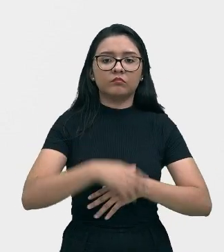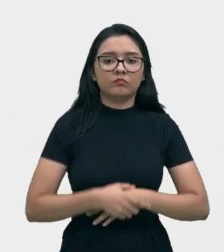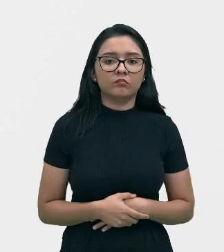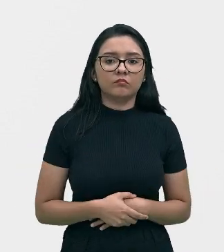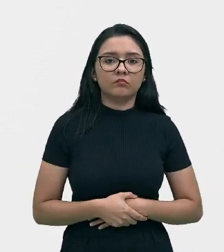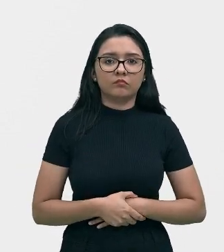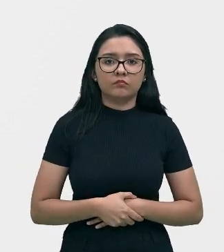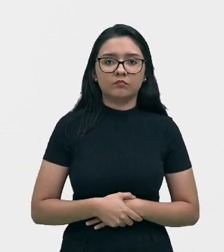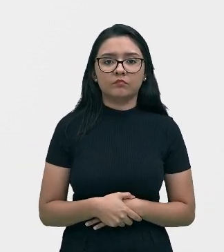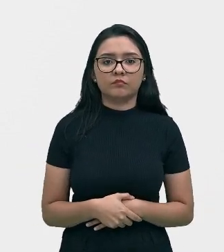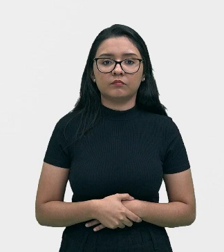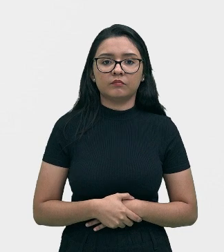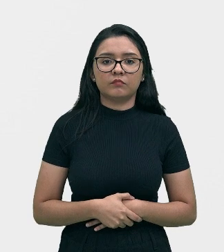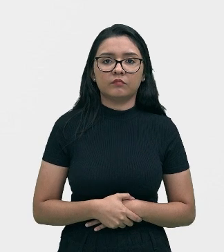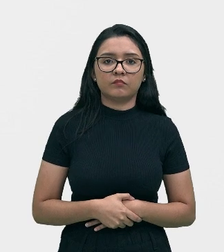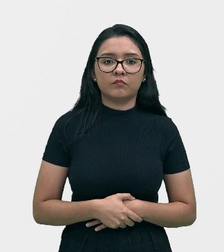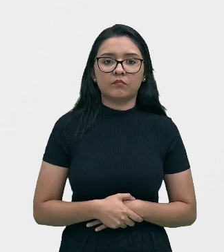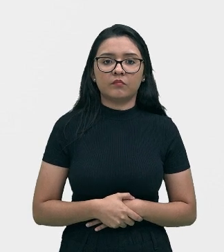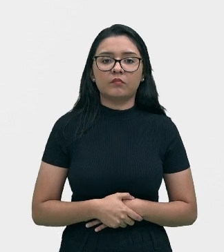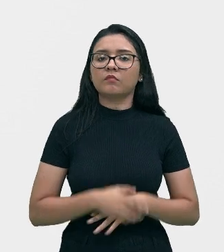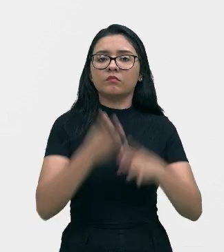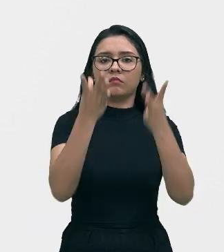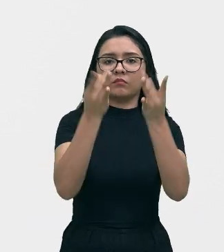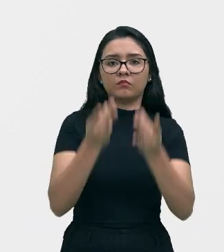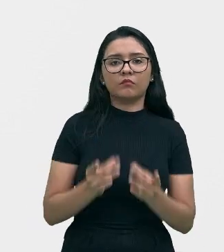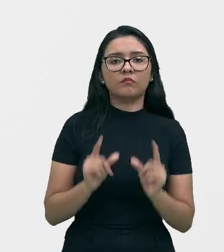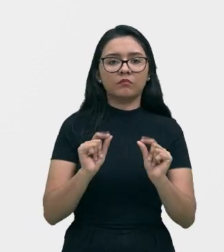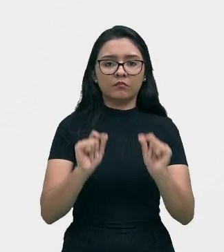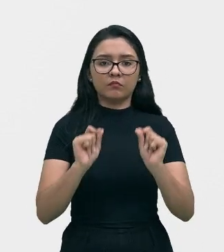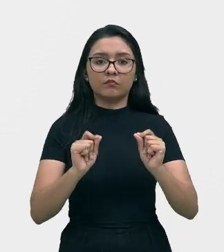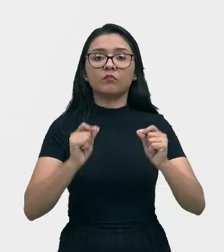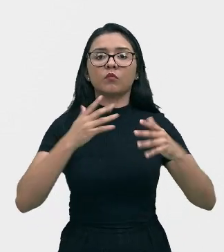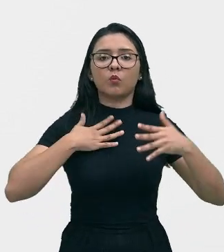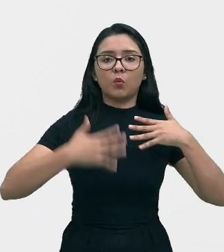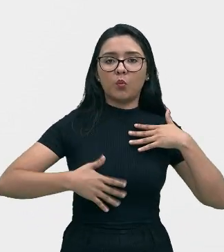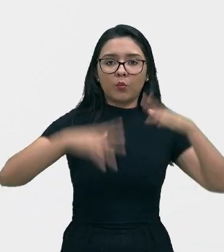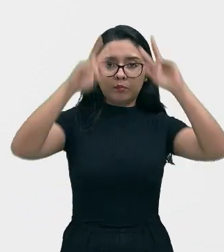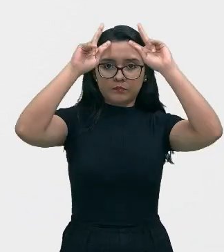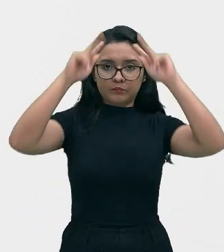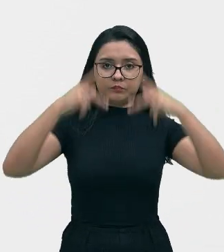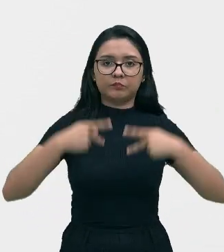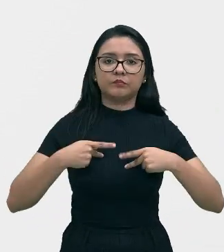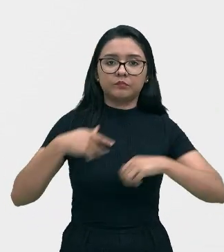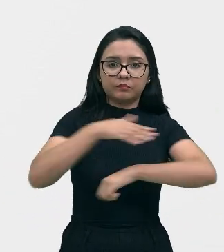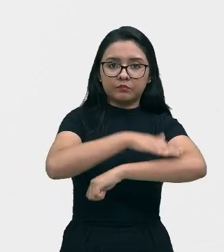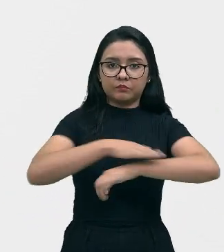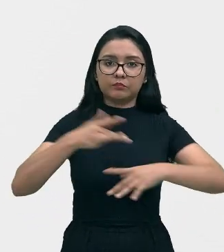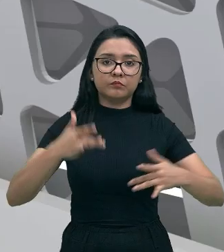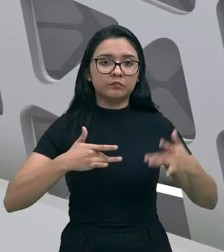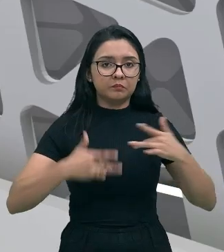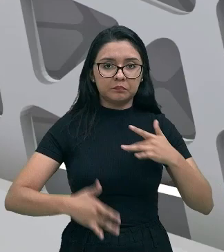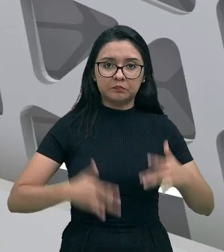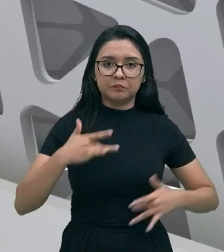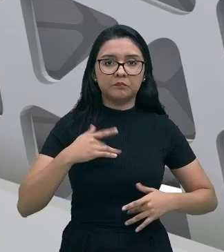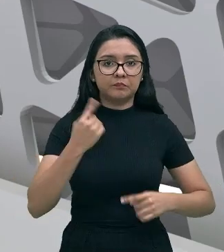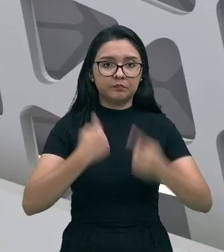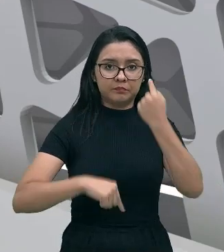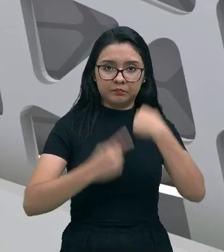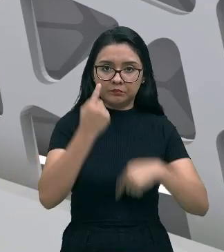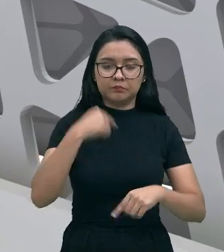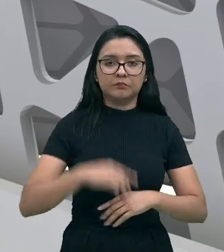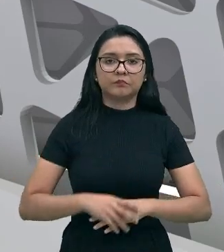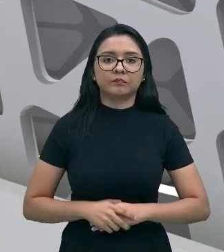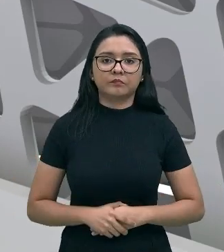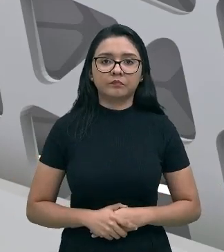diferentes variáveis. Detalhamento, nós temos o corpo humano, tecidos, órgãos e sistemas. Então vamos para a nossa aula?